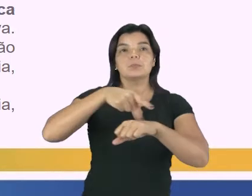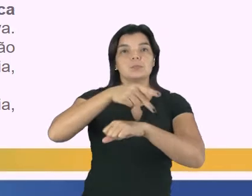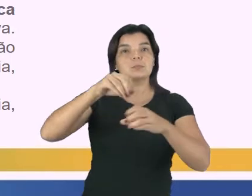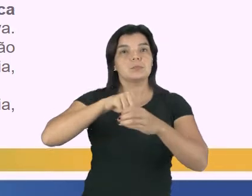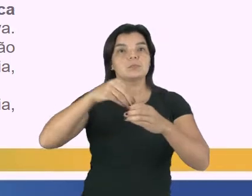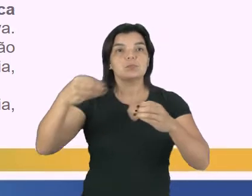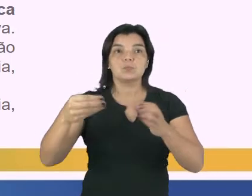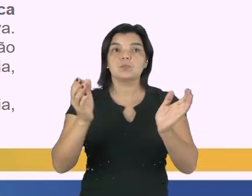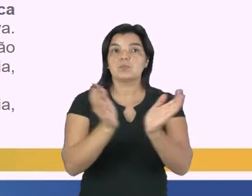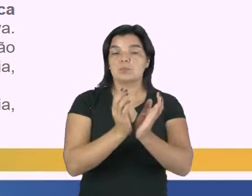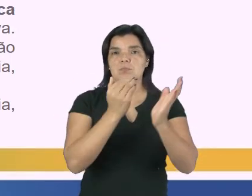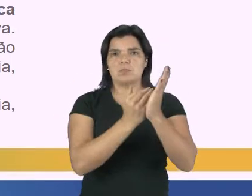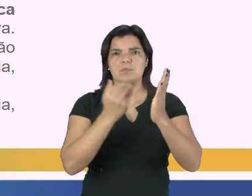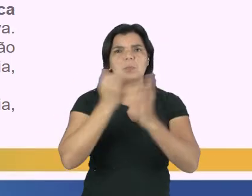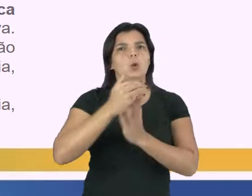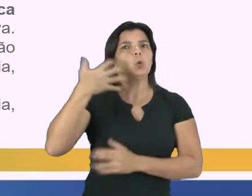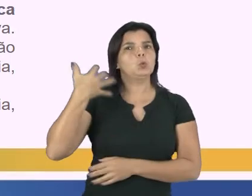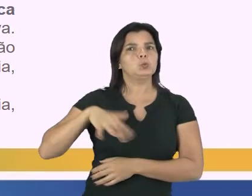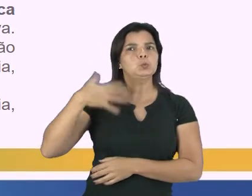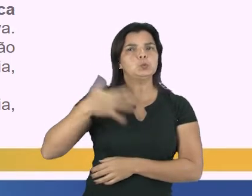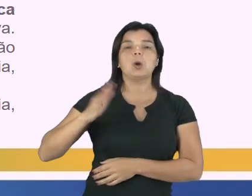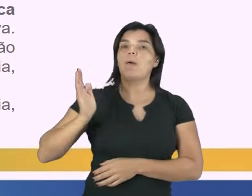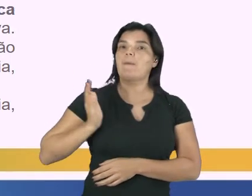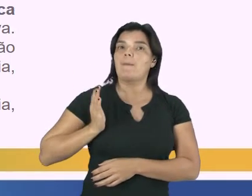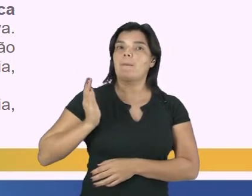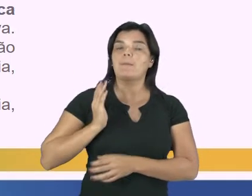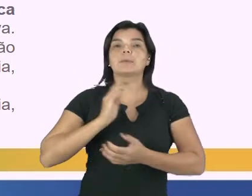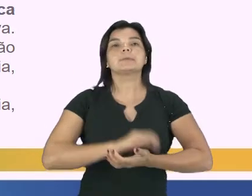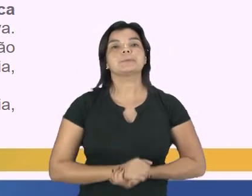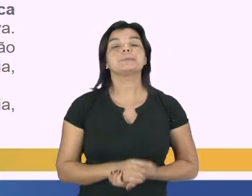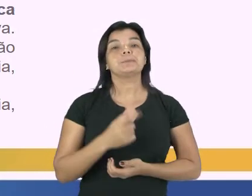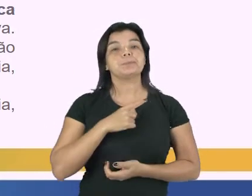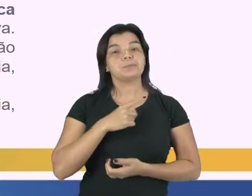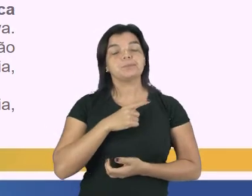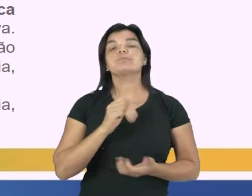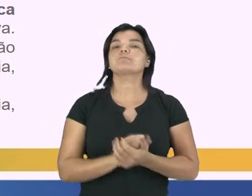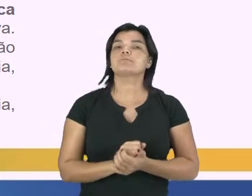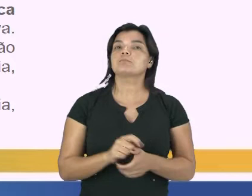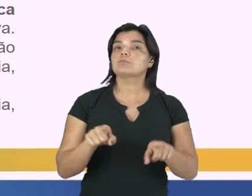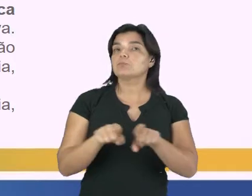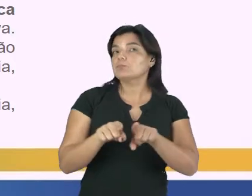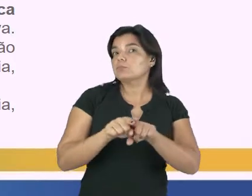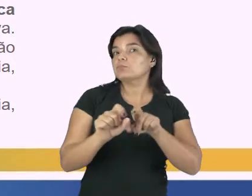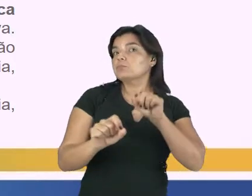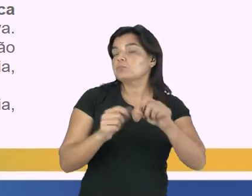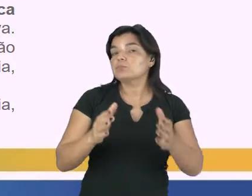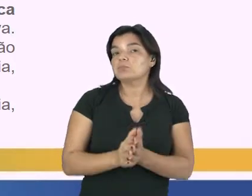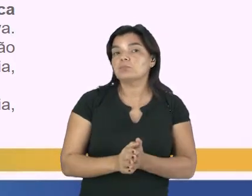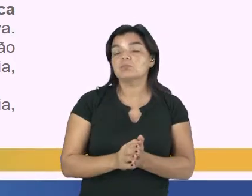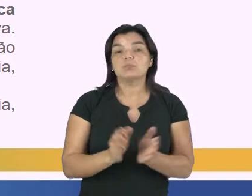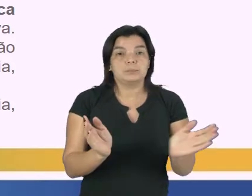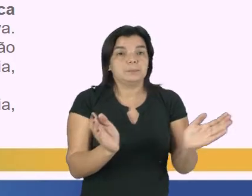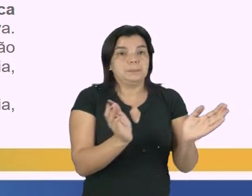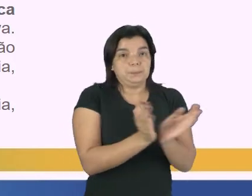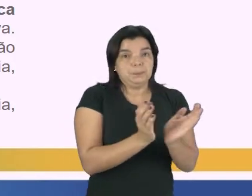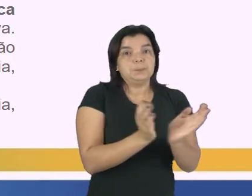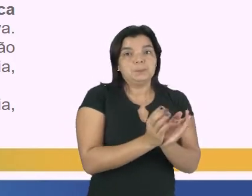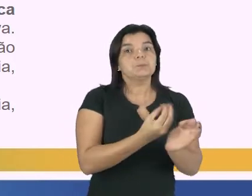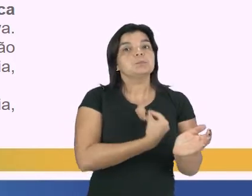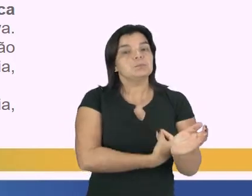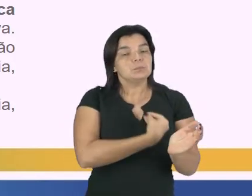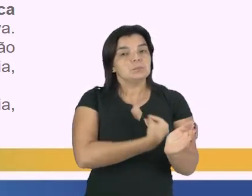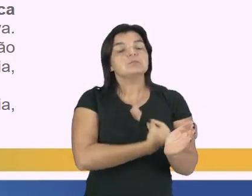de países externos ao bloco ainda mais caro. Então aí é uma espécie de protecionismo. Aqueles que fazem parte